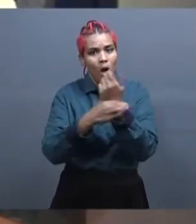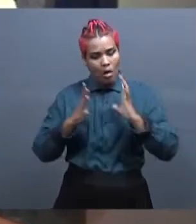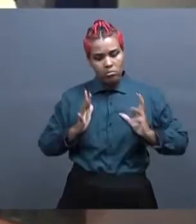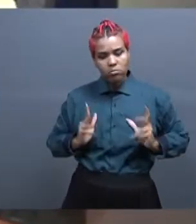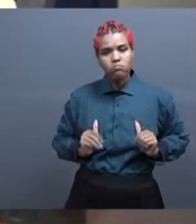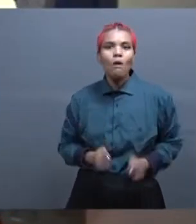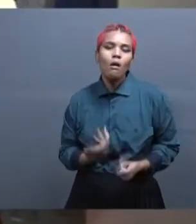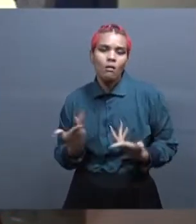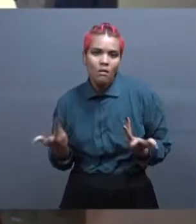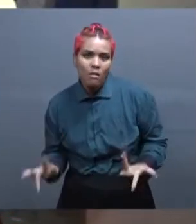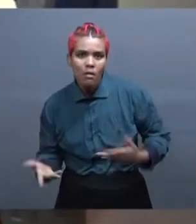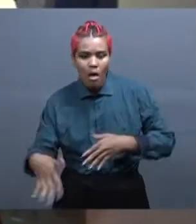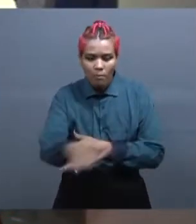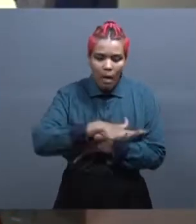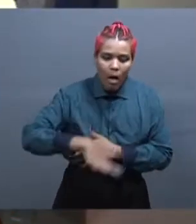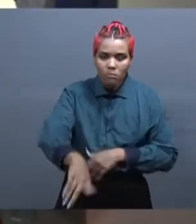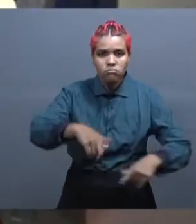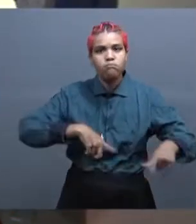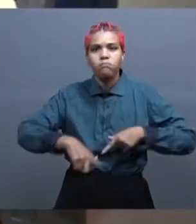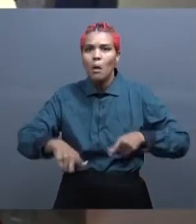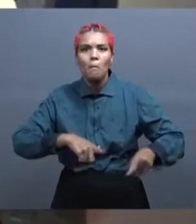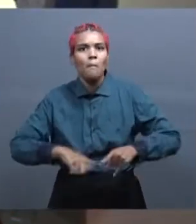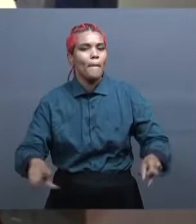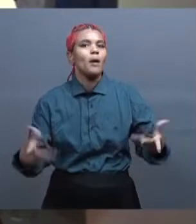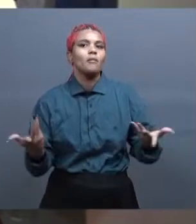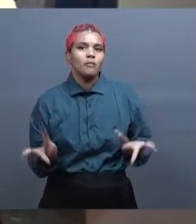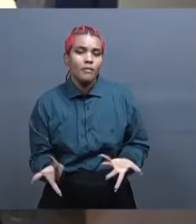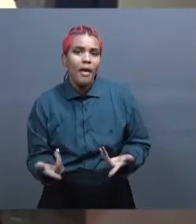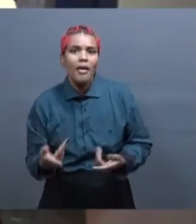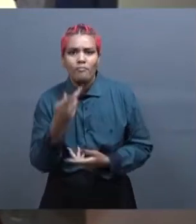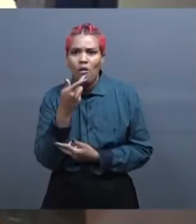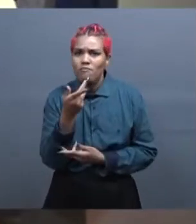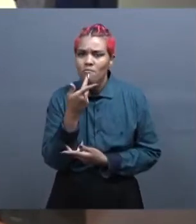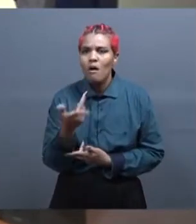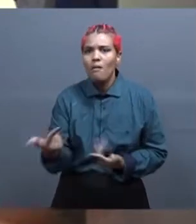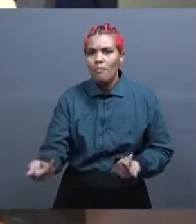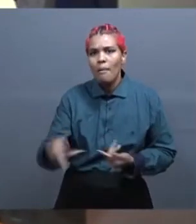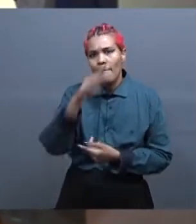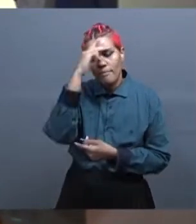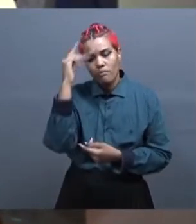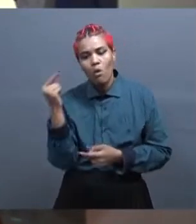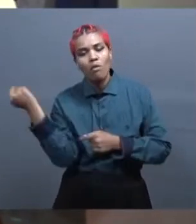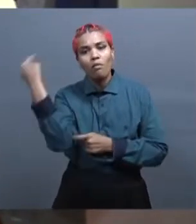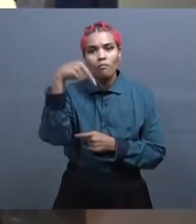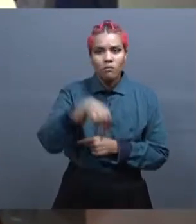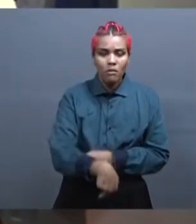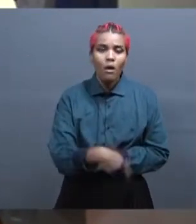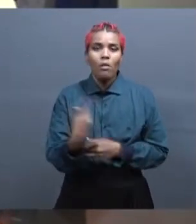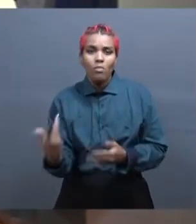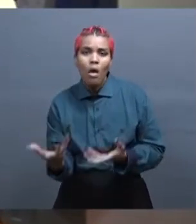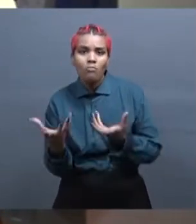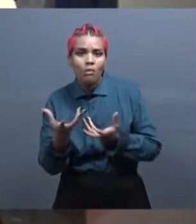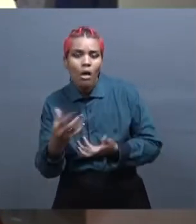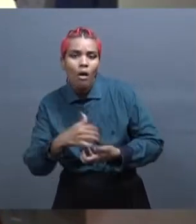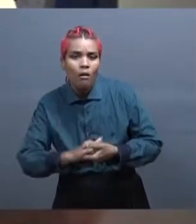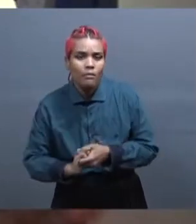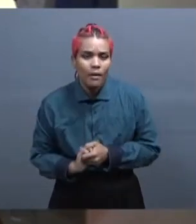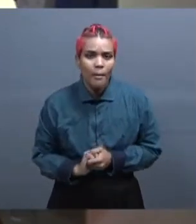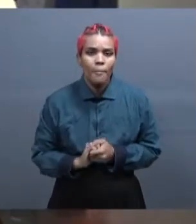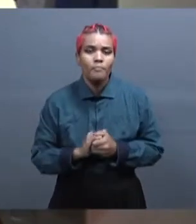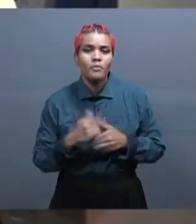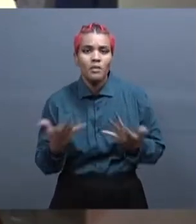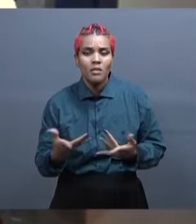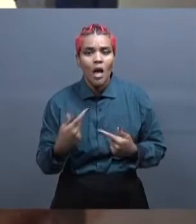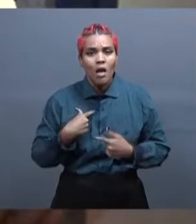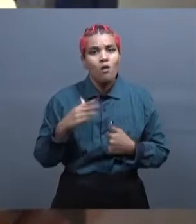tudo do trabalho né eu sempre falo para os meus clientes que enquanto ele está ali dentro da sala de procedimento é uma coisa mas eu não